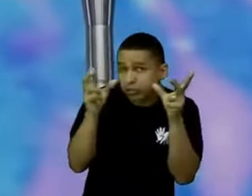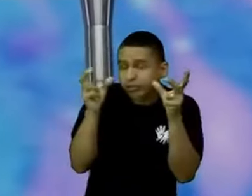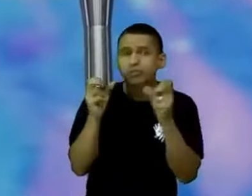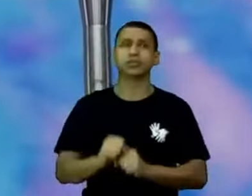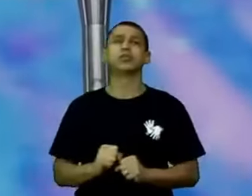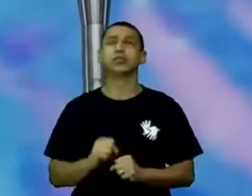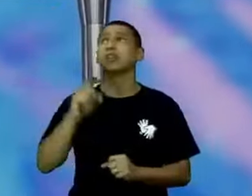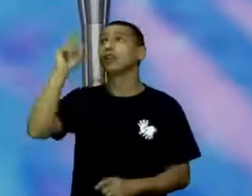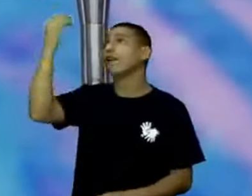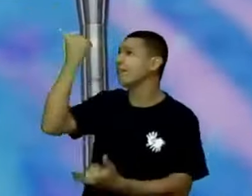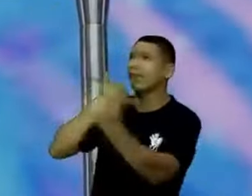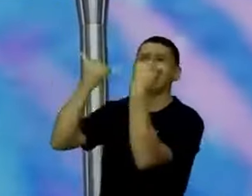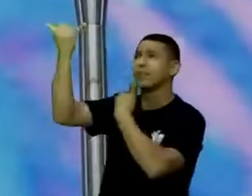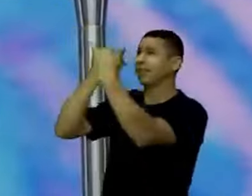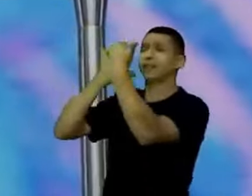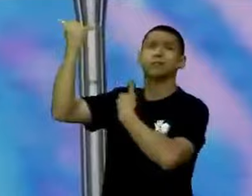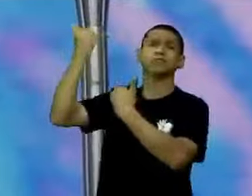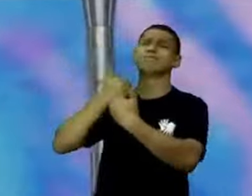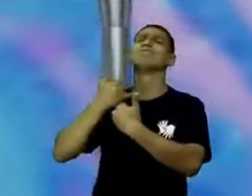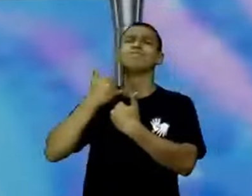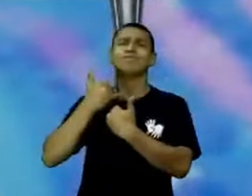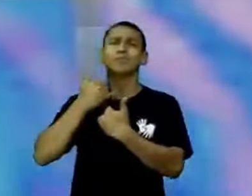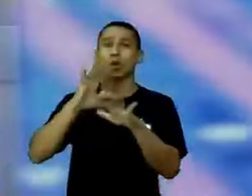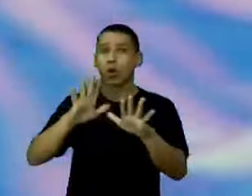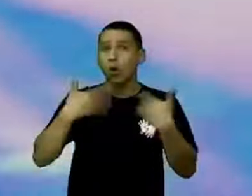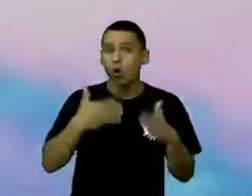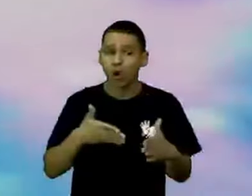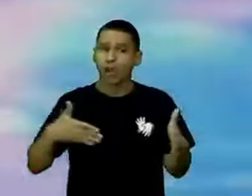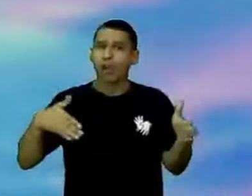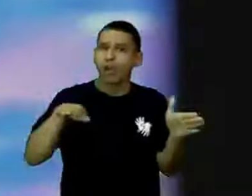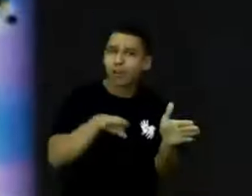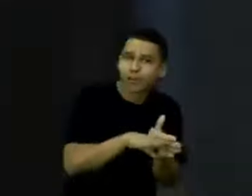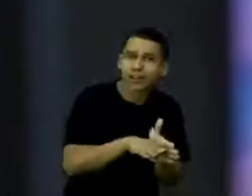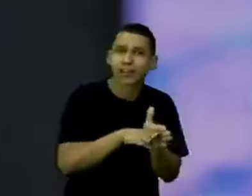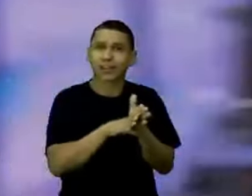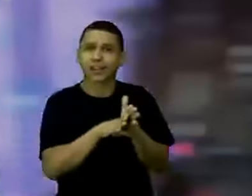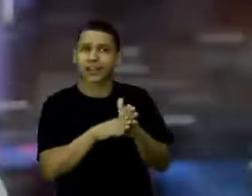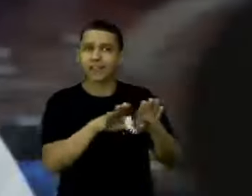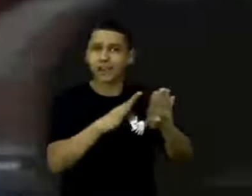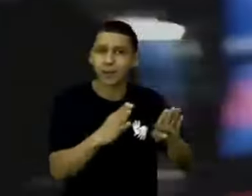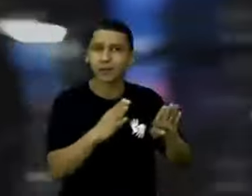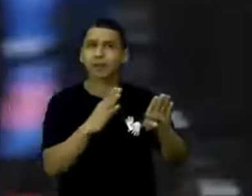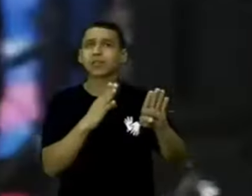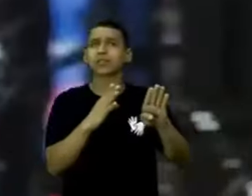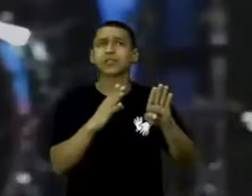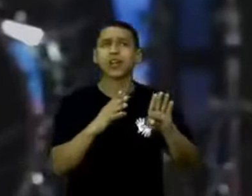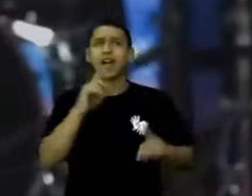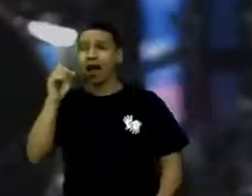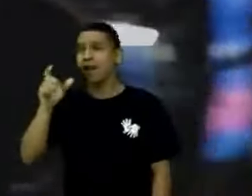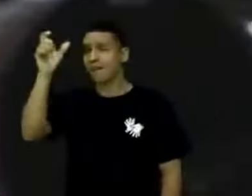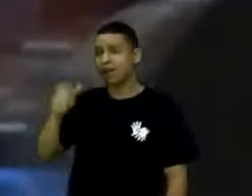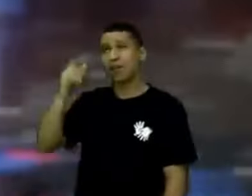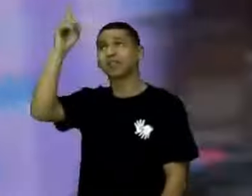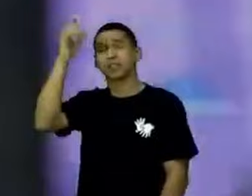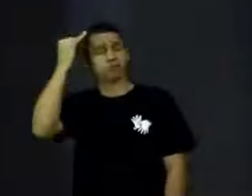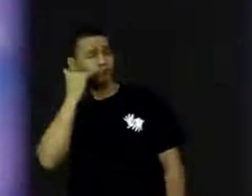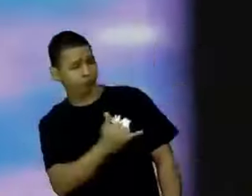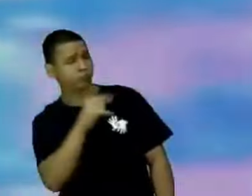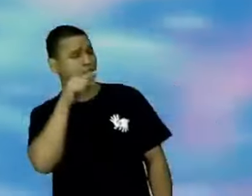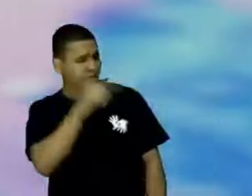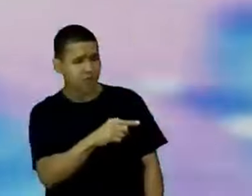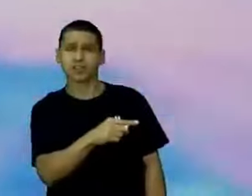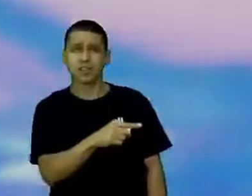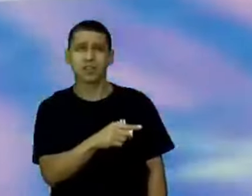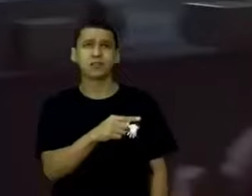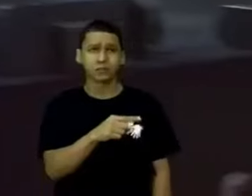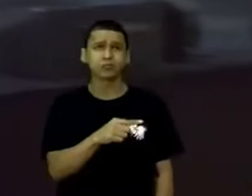fala comigo, fala comigo, fala comigo. Quando eu chegava na porta, o vaso dizia, assim diz o Senhor. Tu veio pela rua dizendo